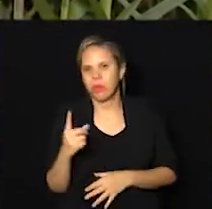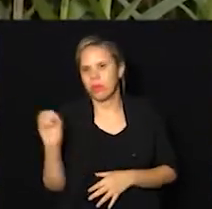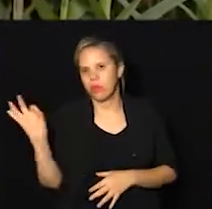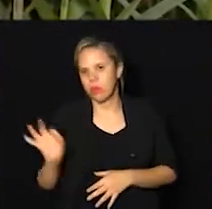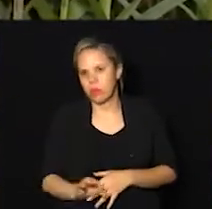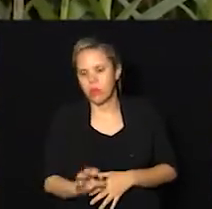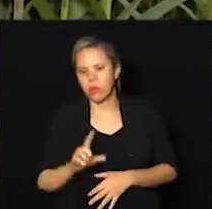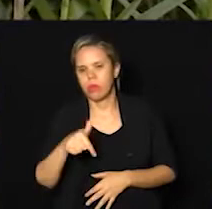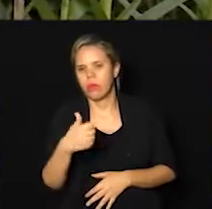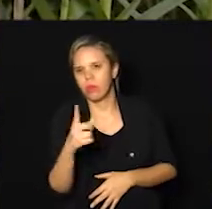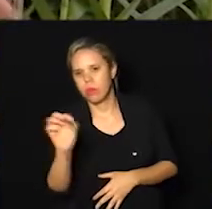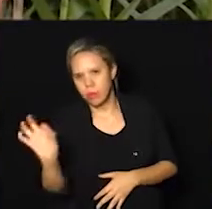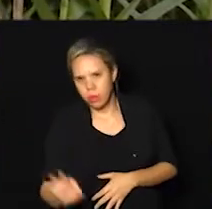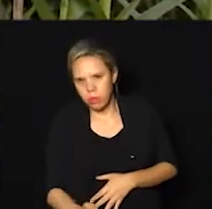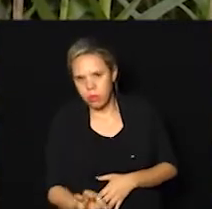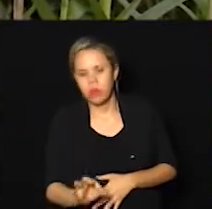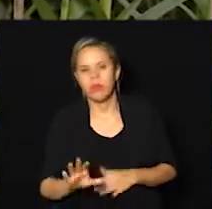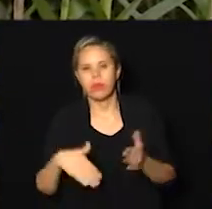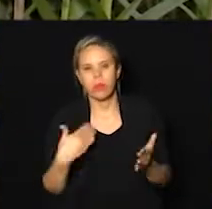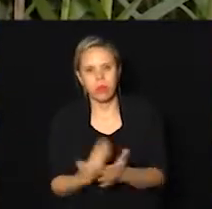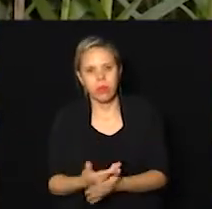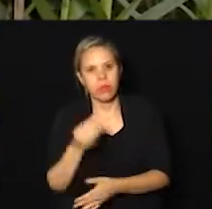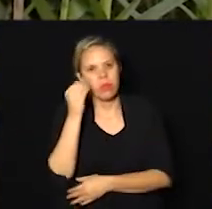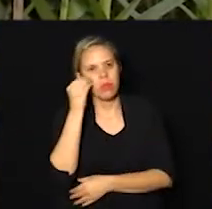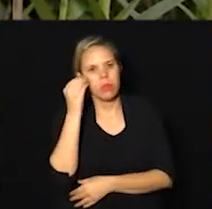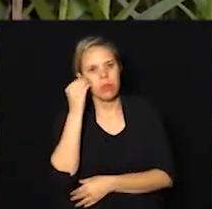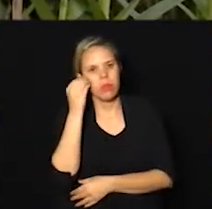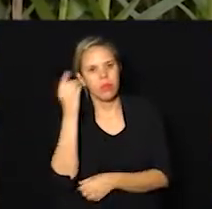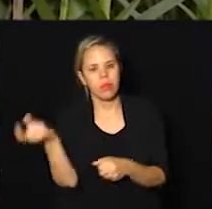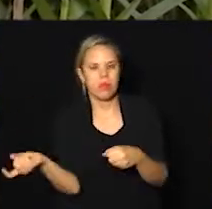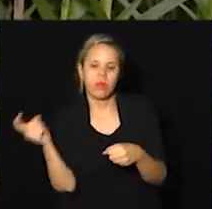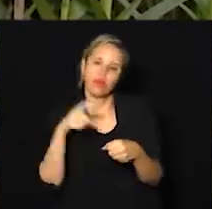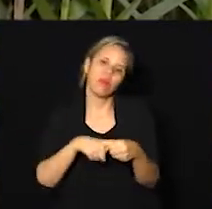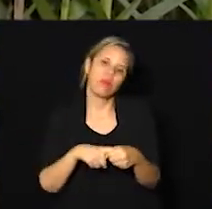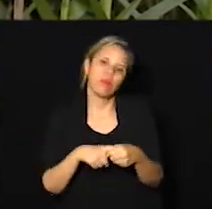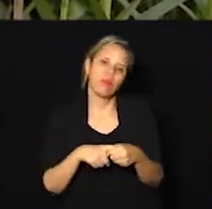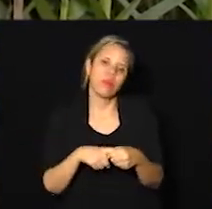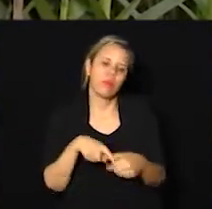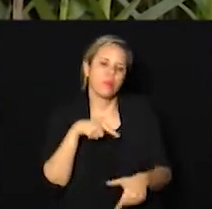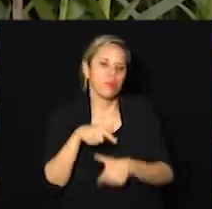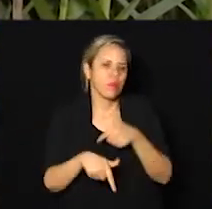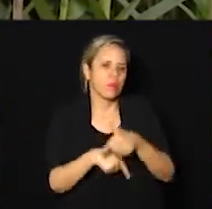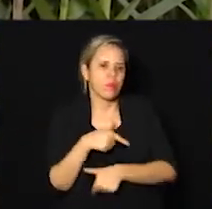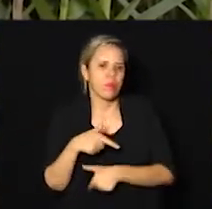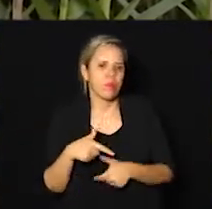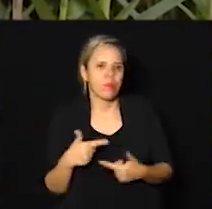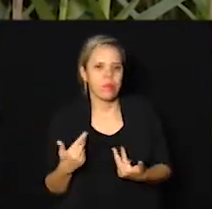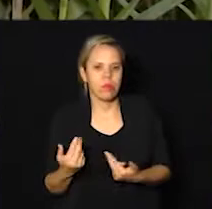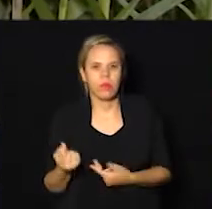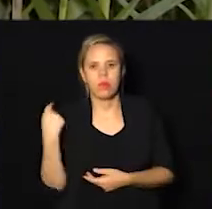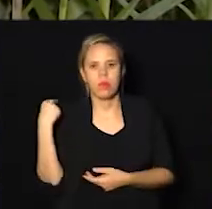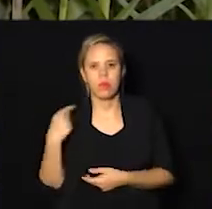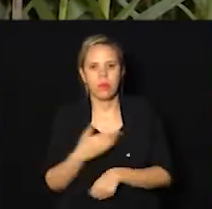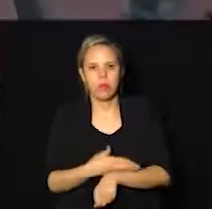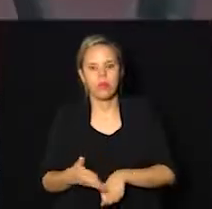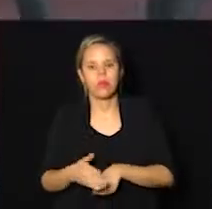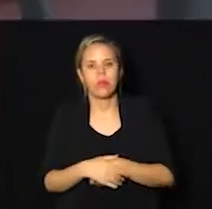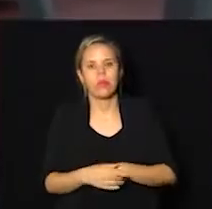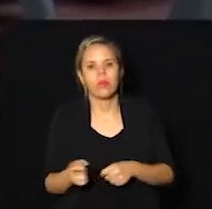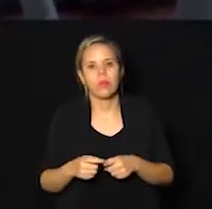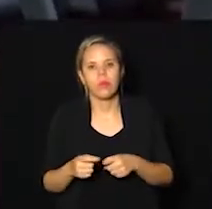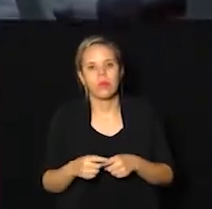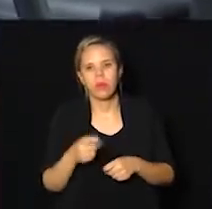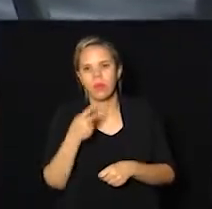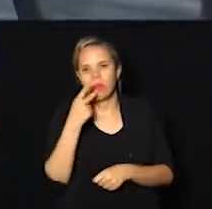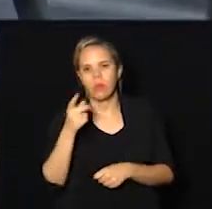semana 10%, depois mais 10%, até tentar a retomada das suas atividades como era habitualmente.